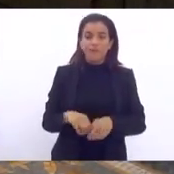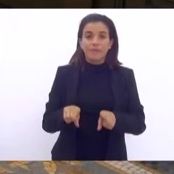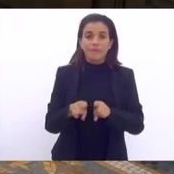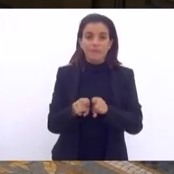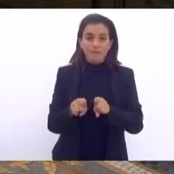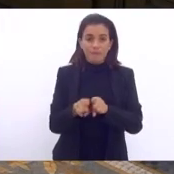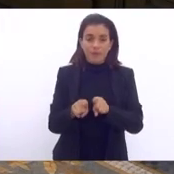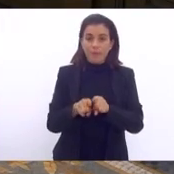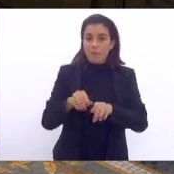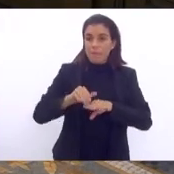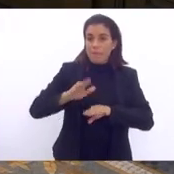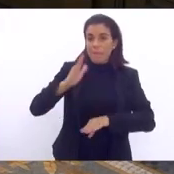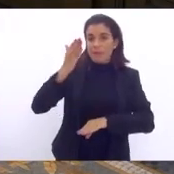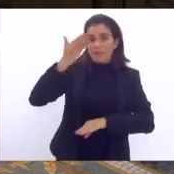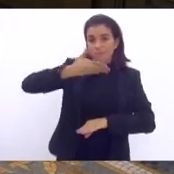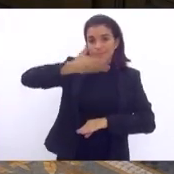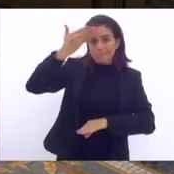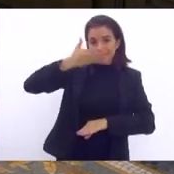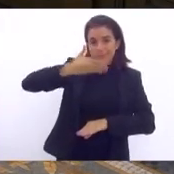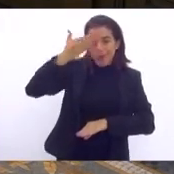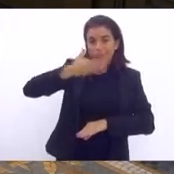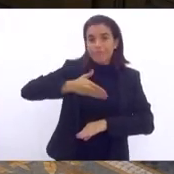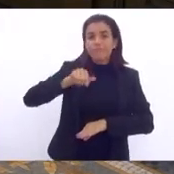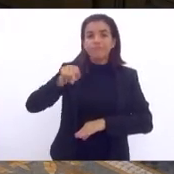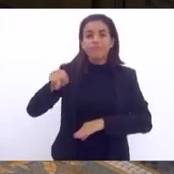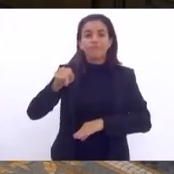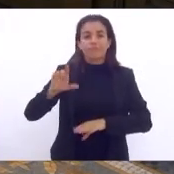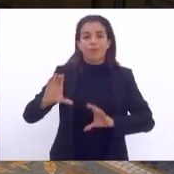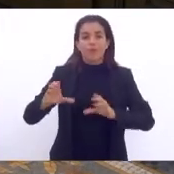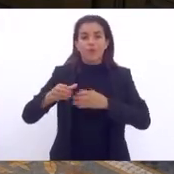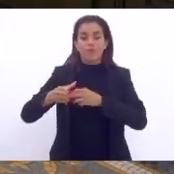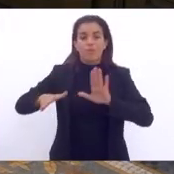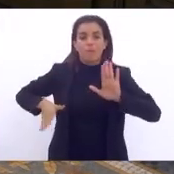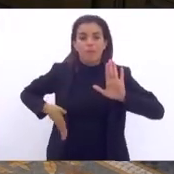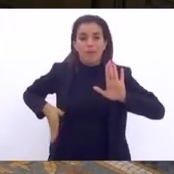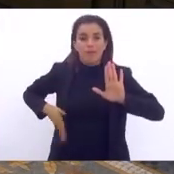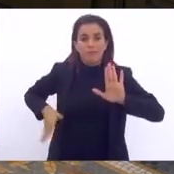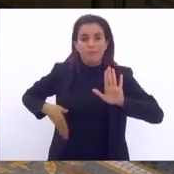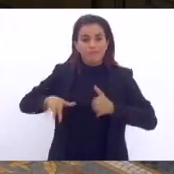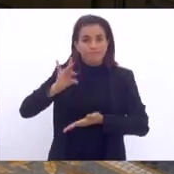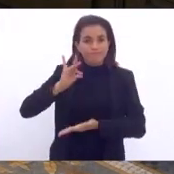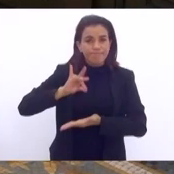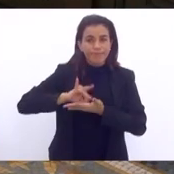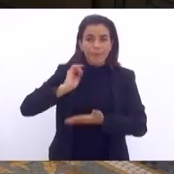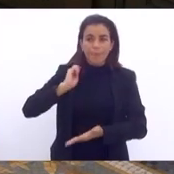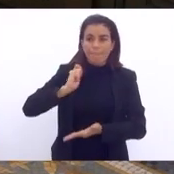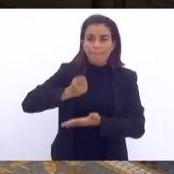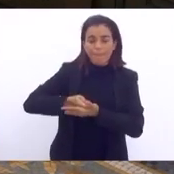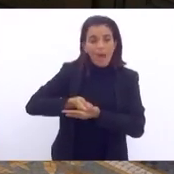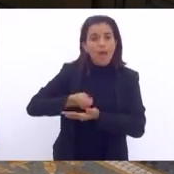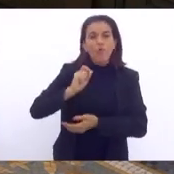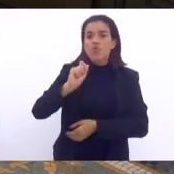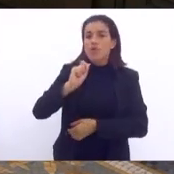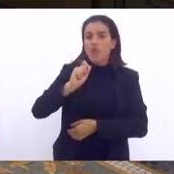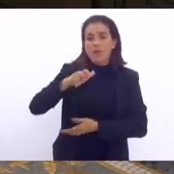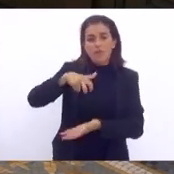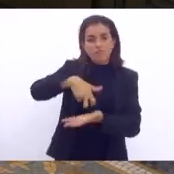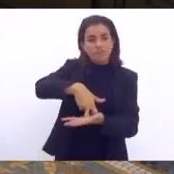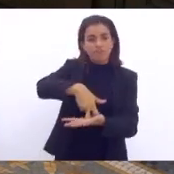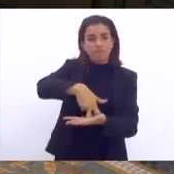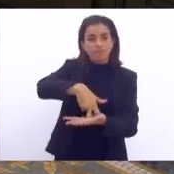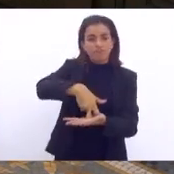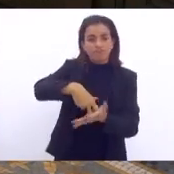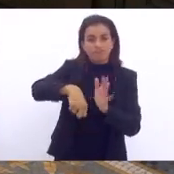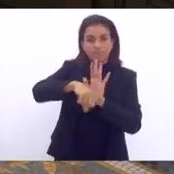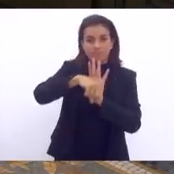que esses bandidos realmente paguem por seus crimes. Então, presidente, há acordo